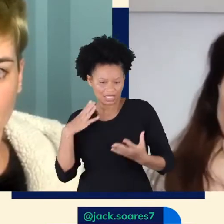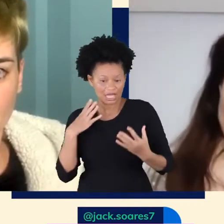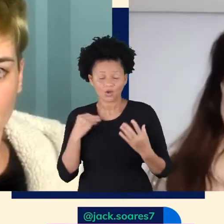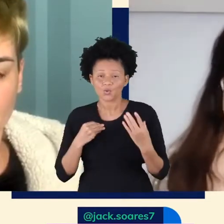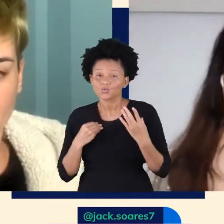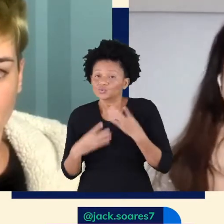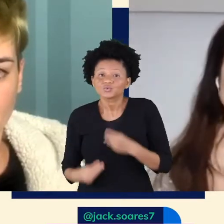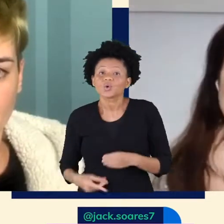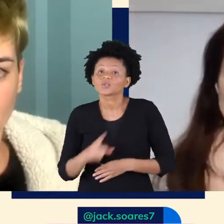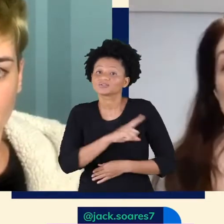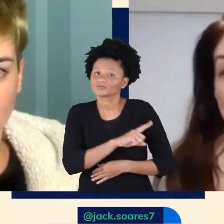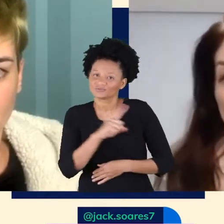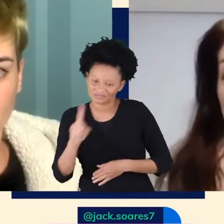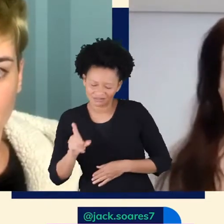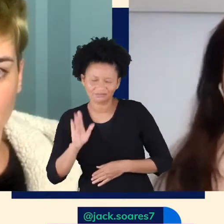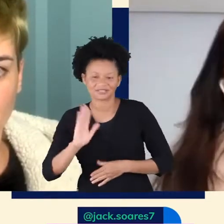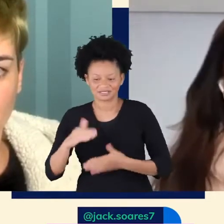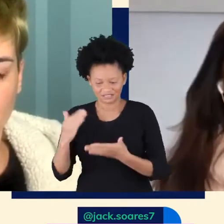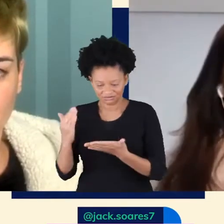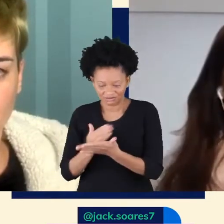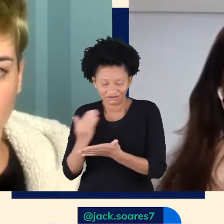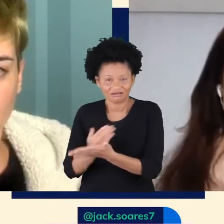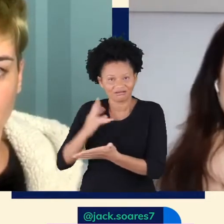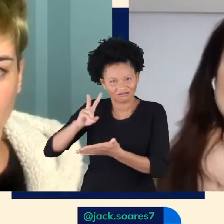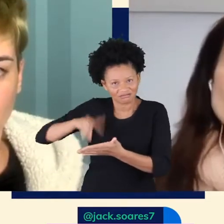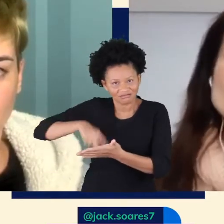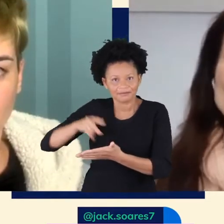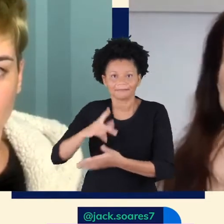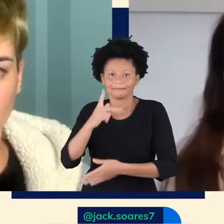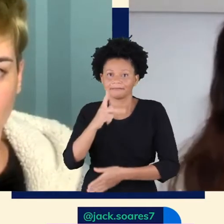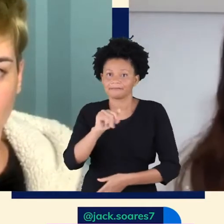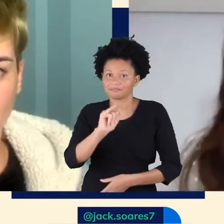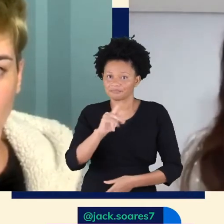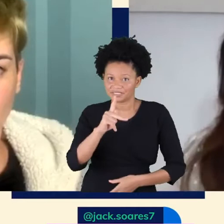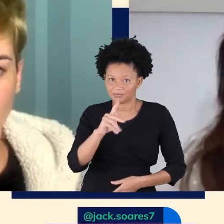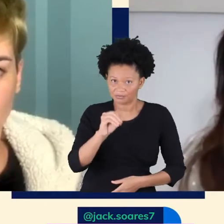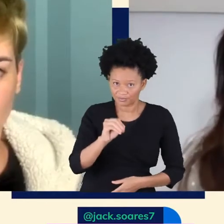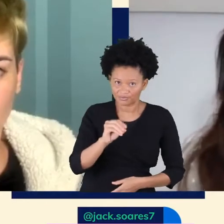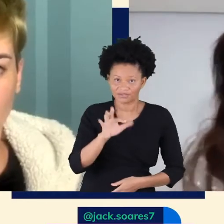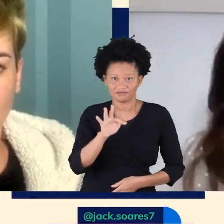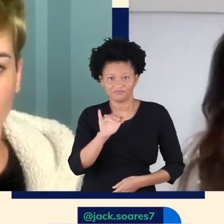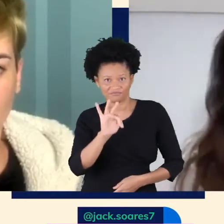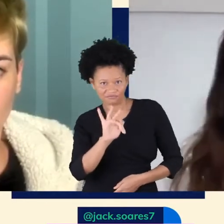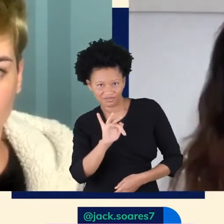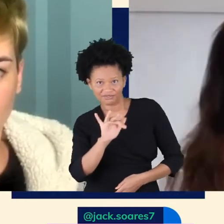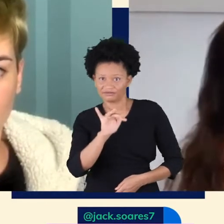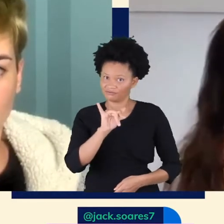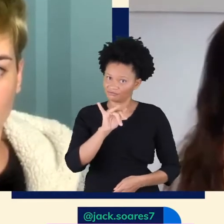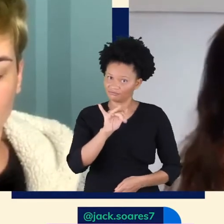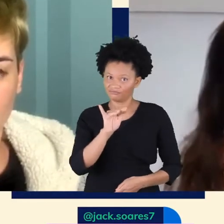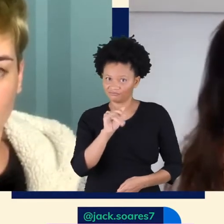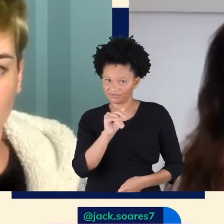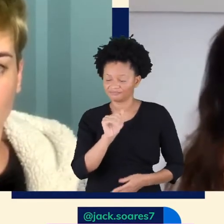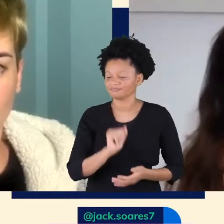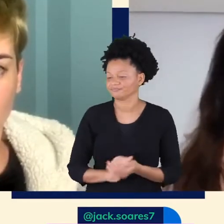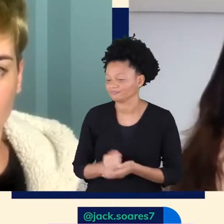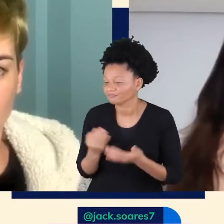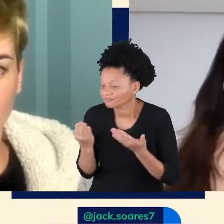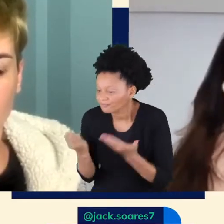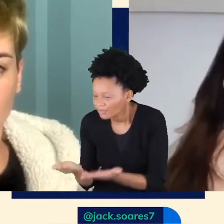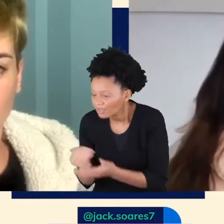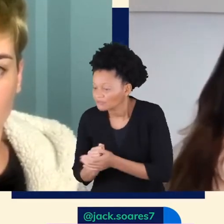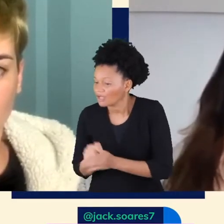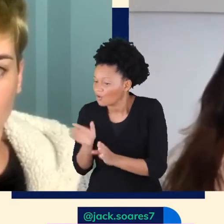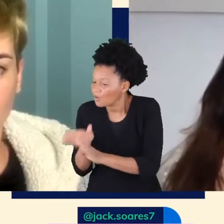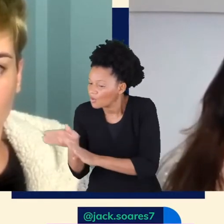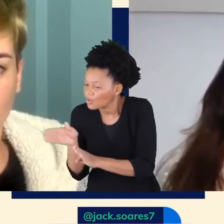toque abusivo, que é o toque do não, para quem já leu Pipi e Fifi, esse adulto está errado. E ele vai acabar pedindo segredo. Então,